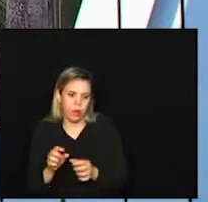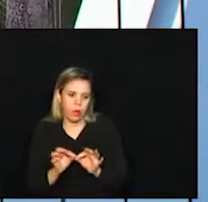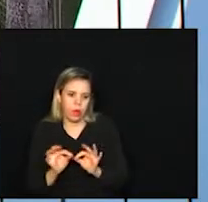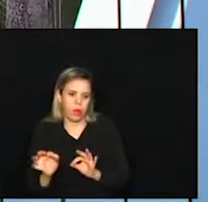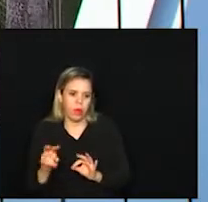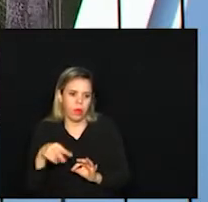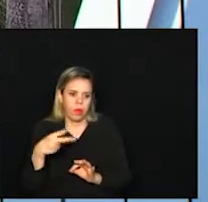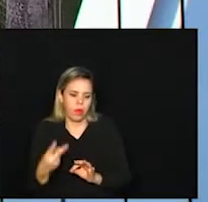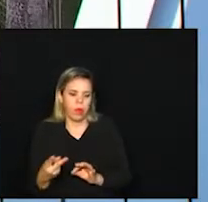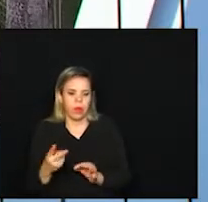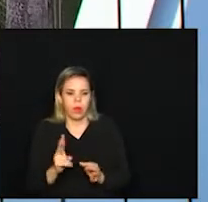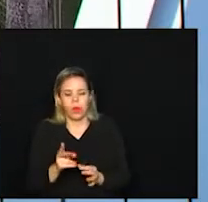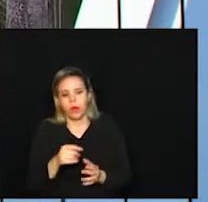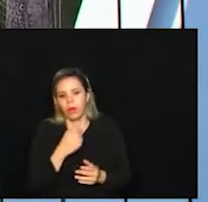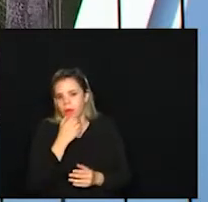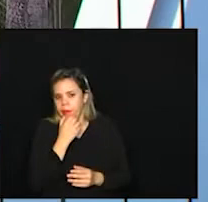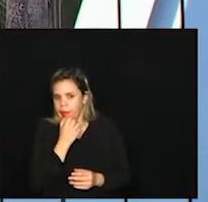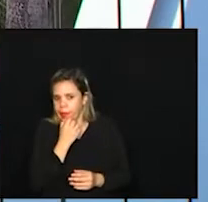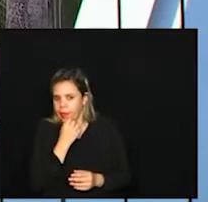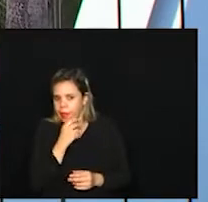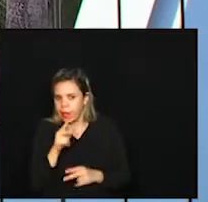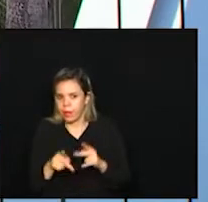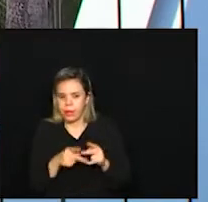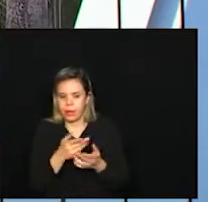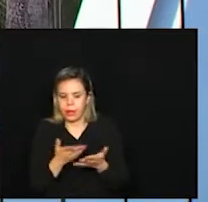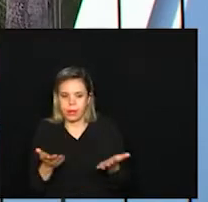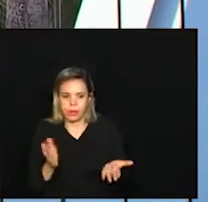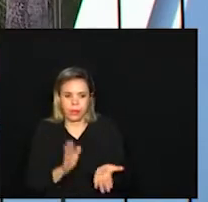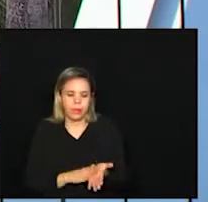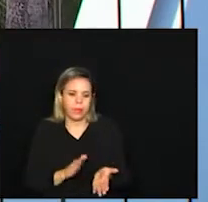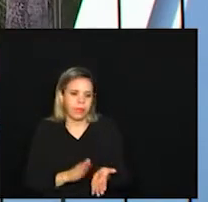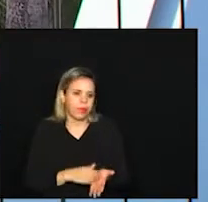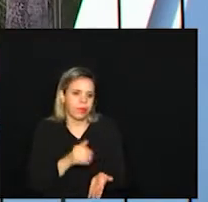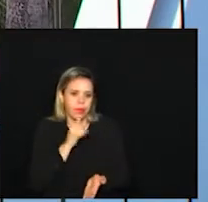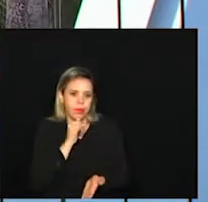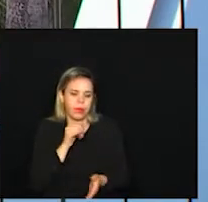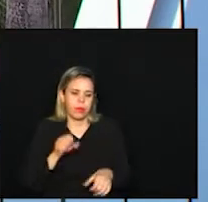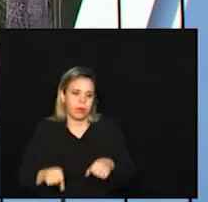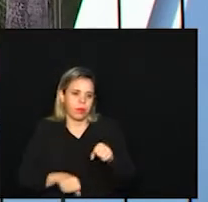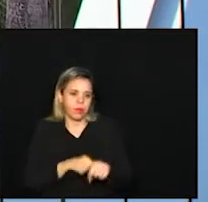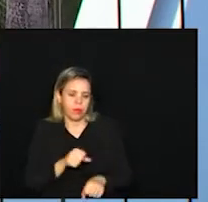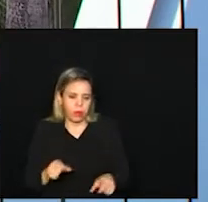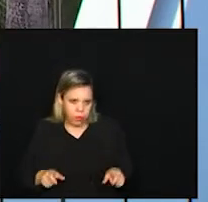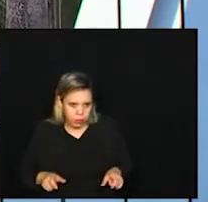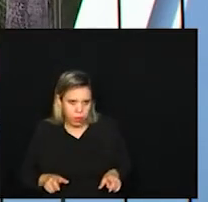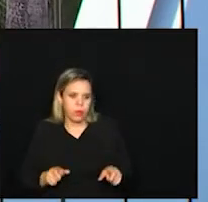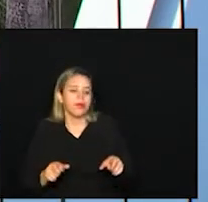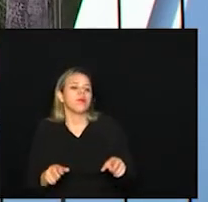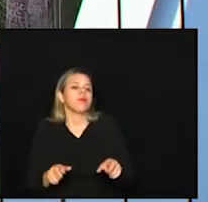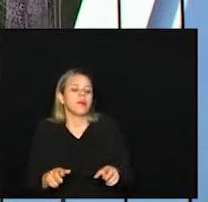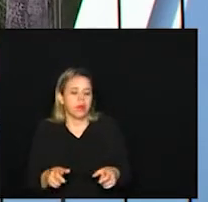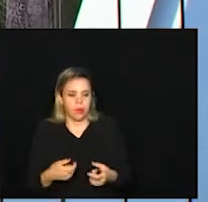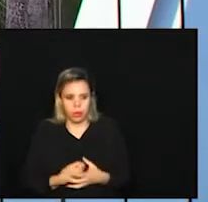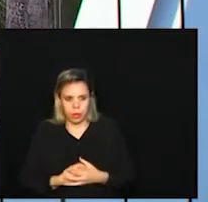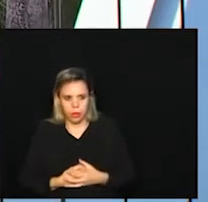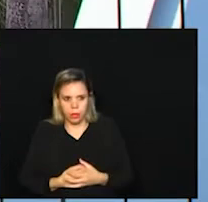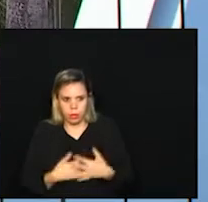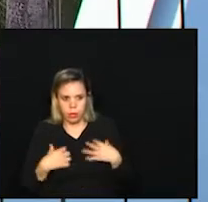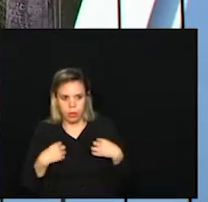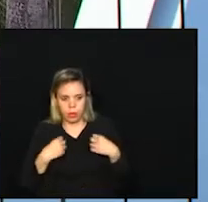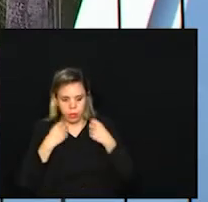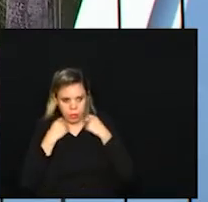extensão do BRT mas a população cobra por exemplo ciclo o que seja